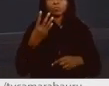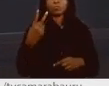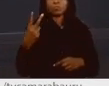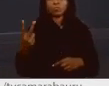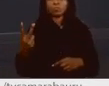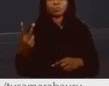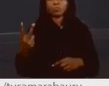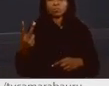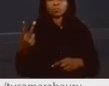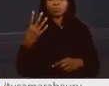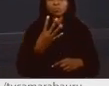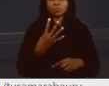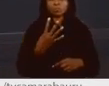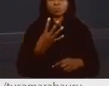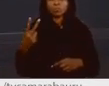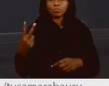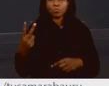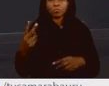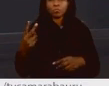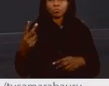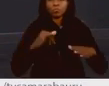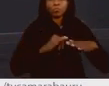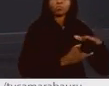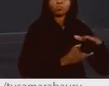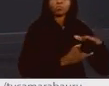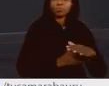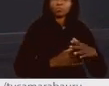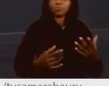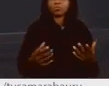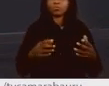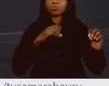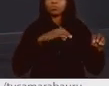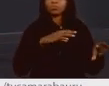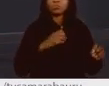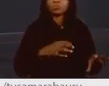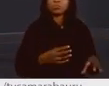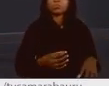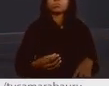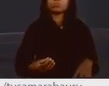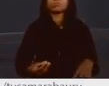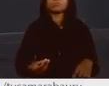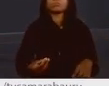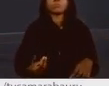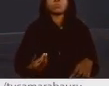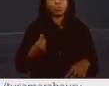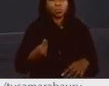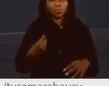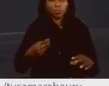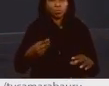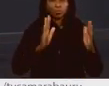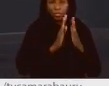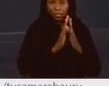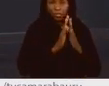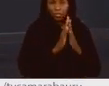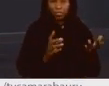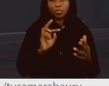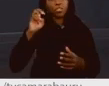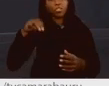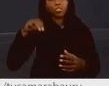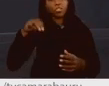42 instituições com ensino presencial e remoto, mas nós temos 10 especificamente